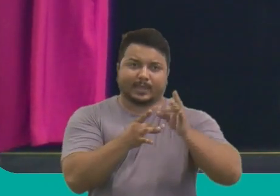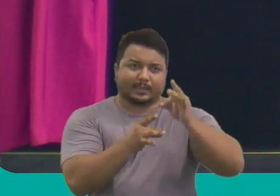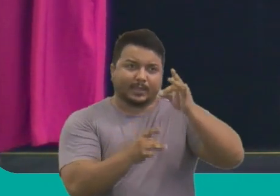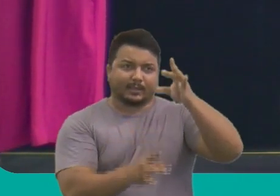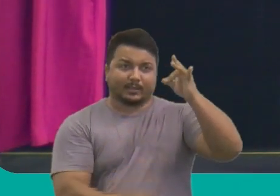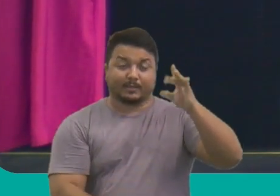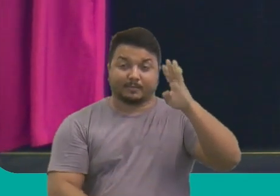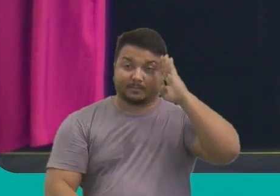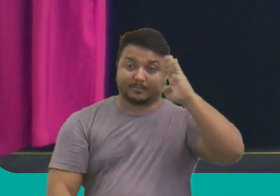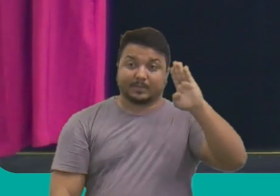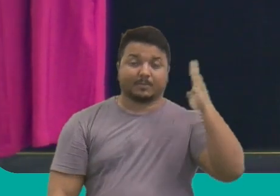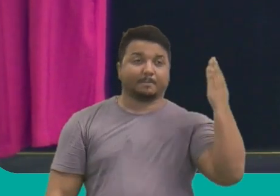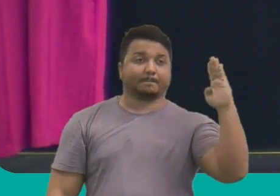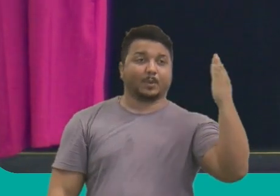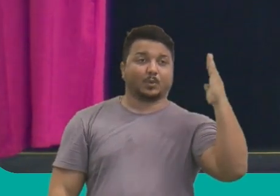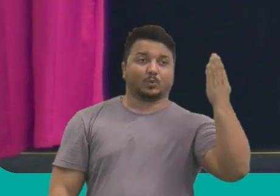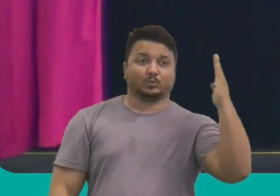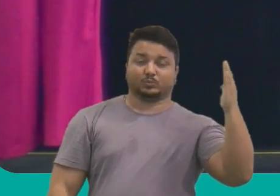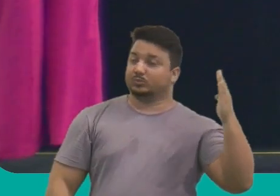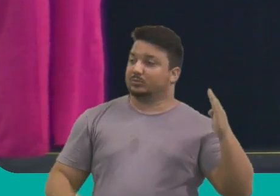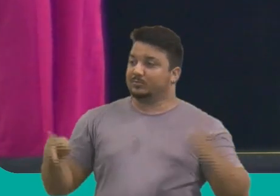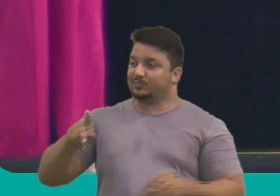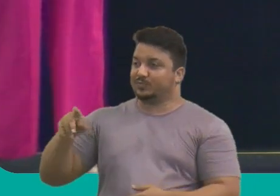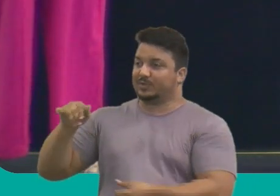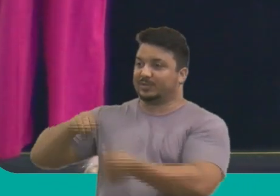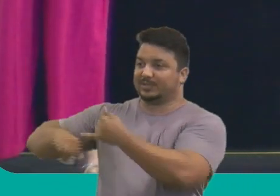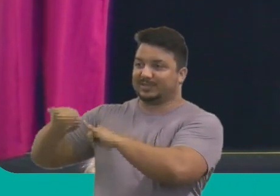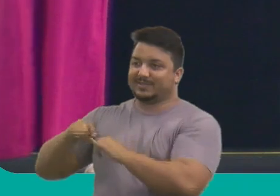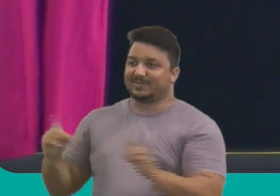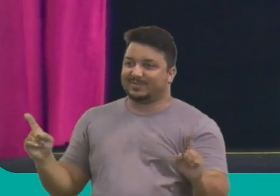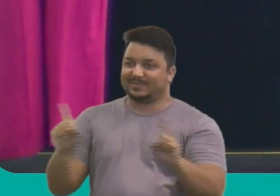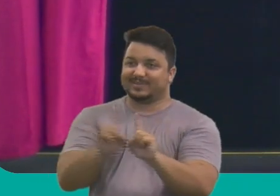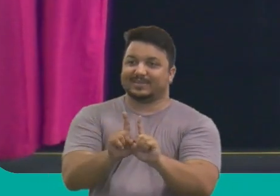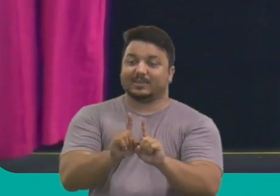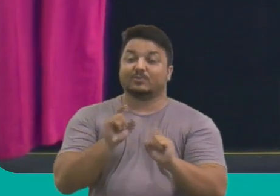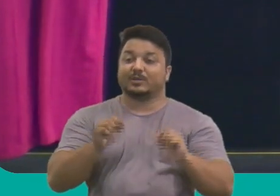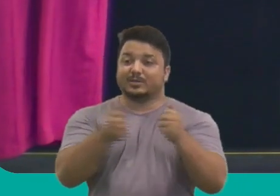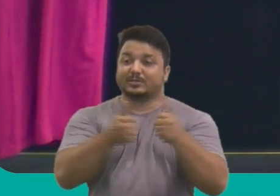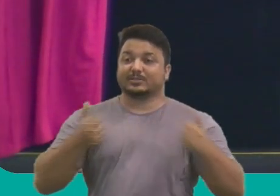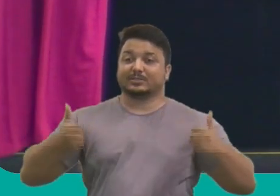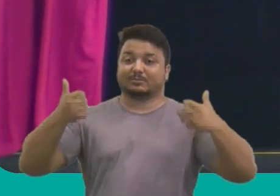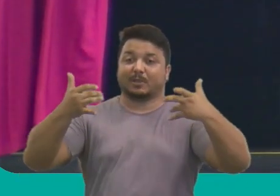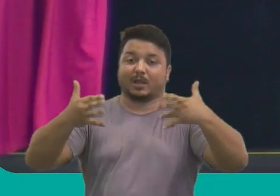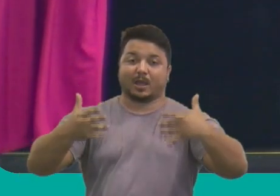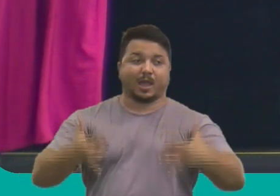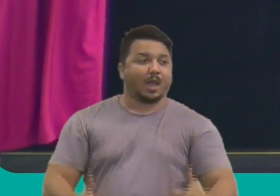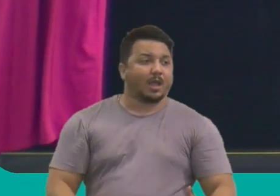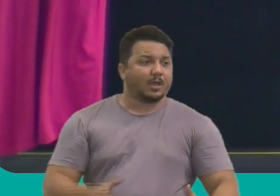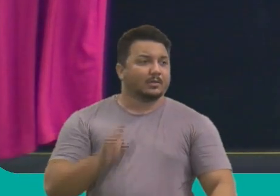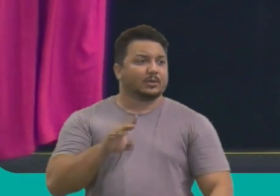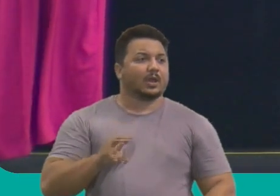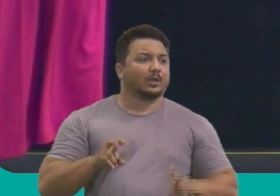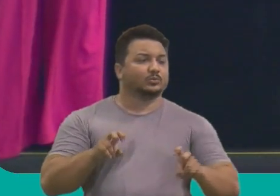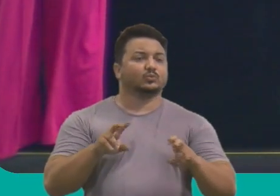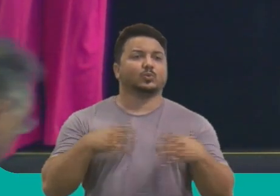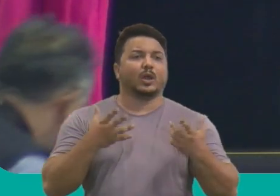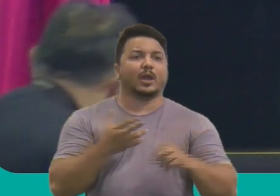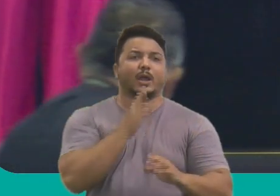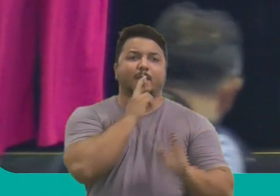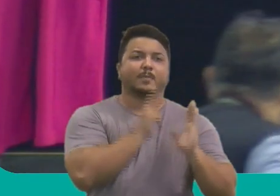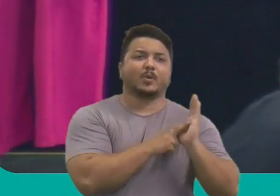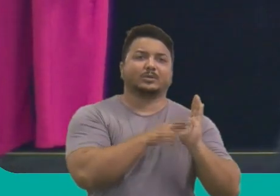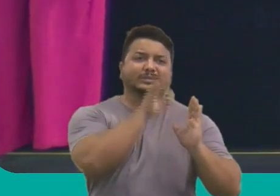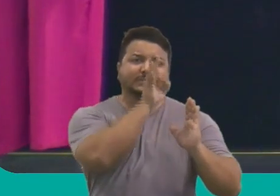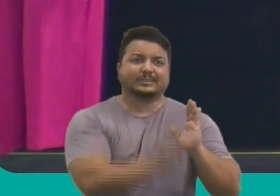na biologia e a professora Catarina na química é explicar a vocês não apenas a questão qual é a resposta